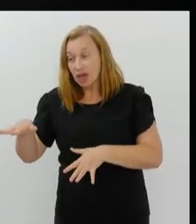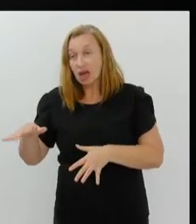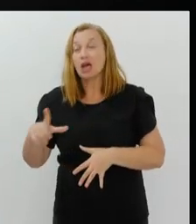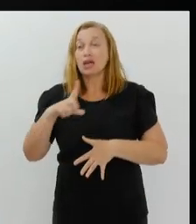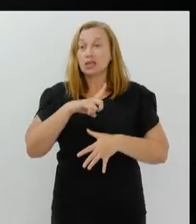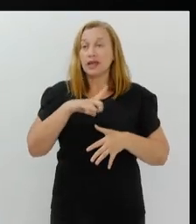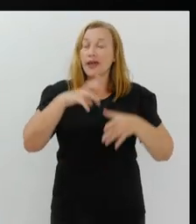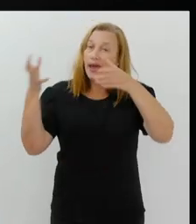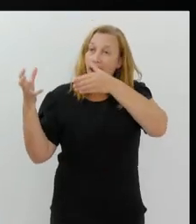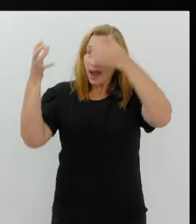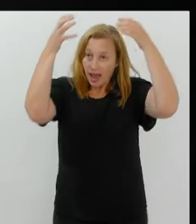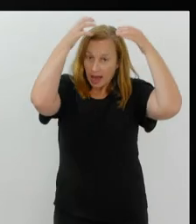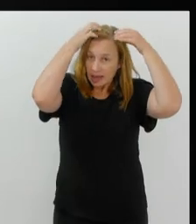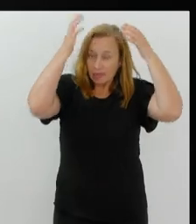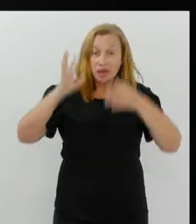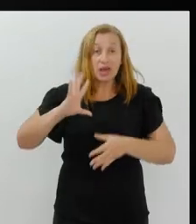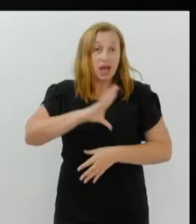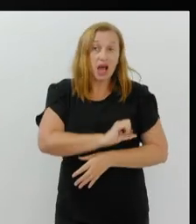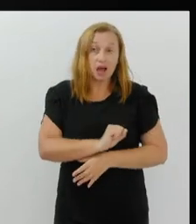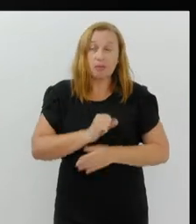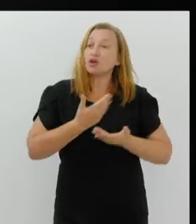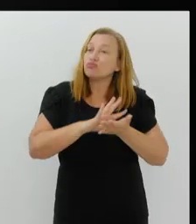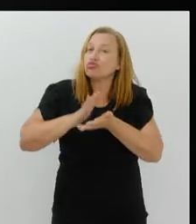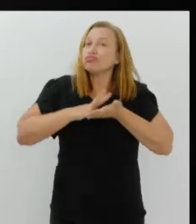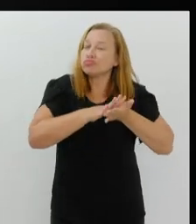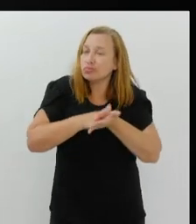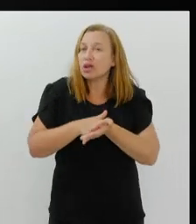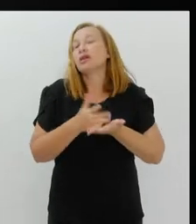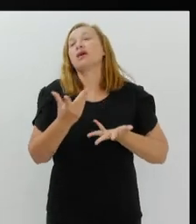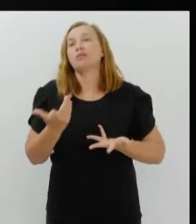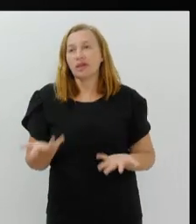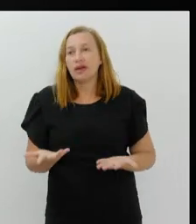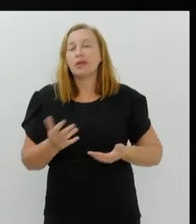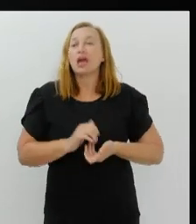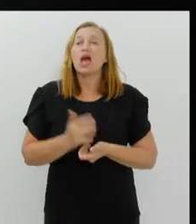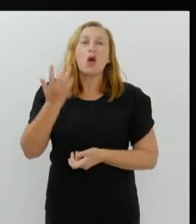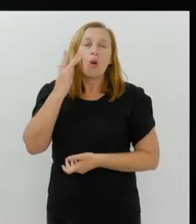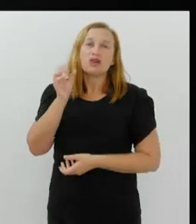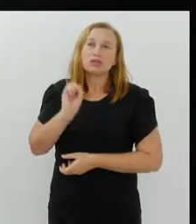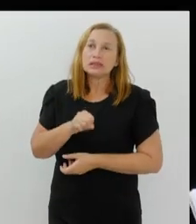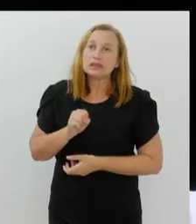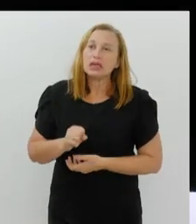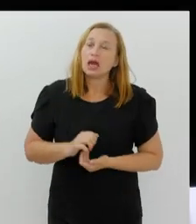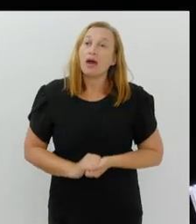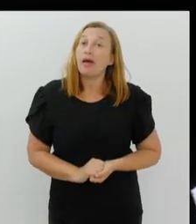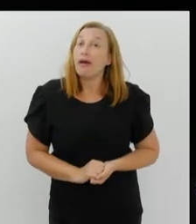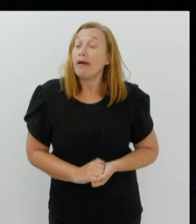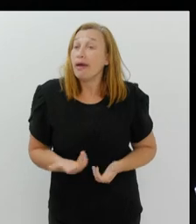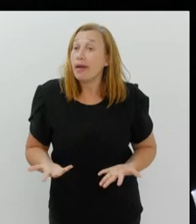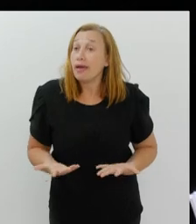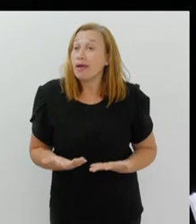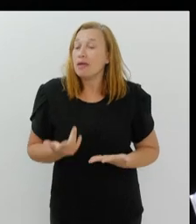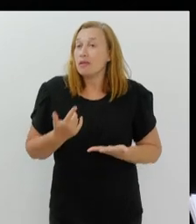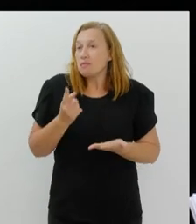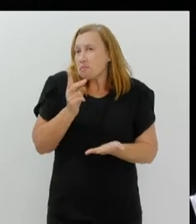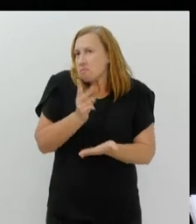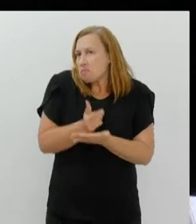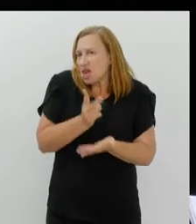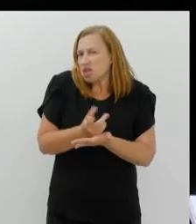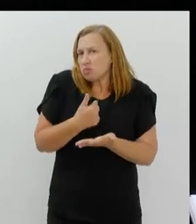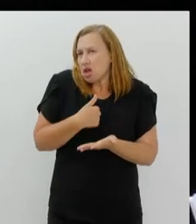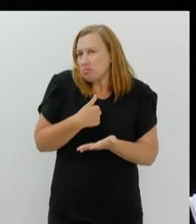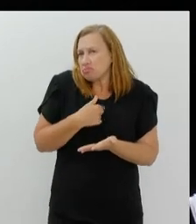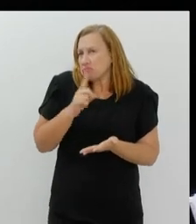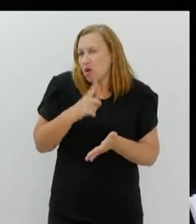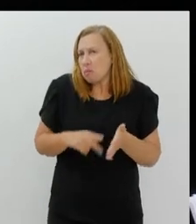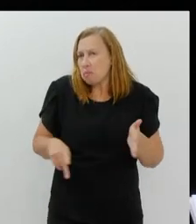Sim. existem as rainhas que vão pela paixão da escola e pelo próprio samba, né? Eu acho assim, que apesar